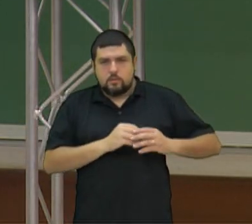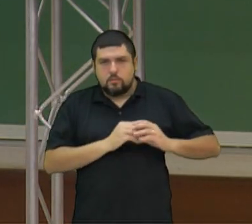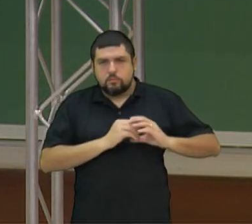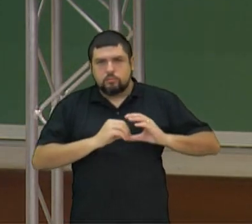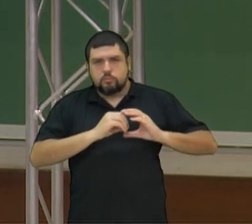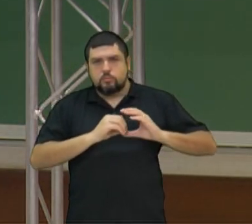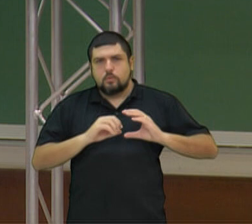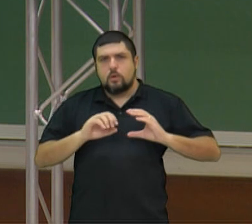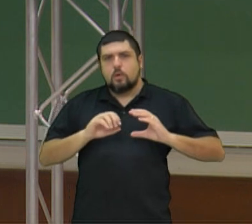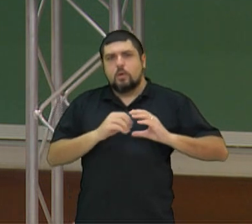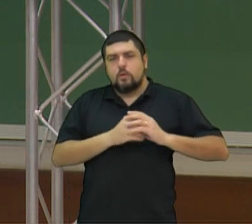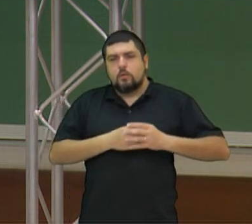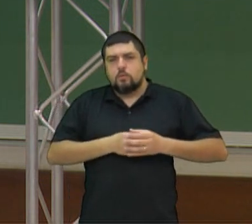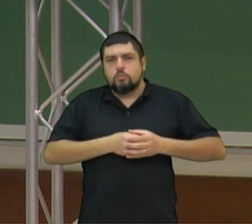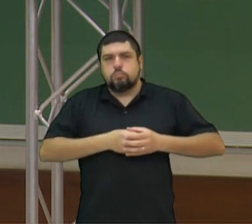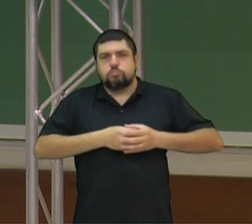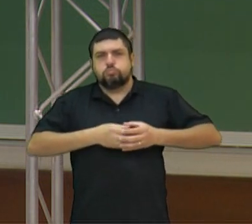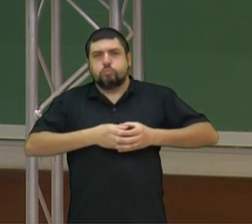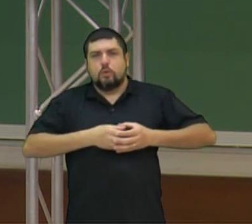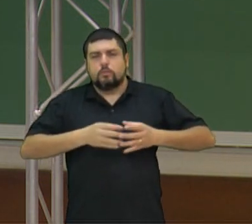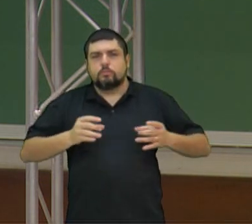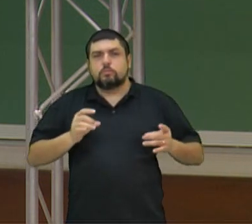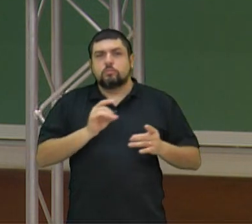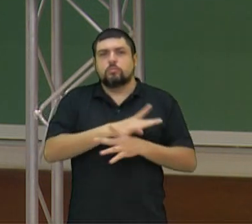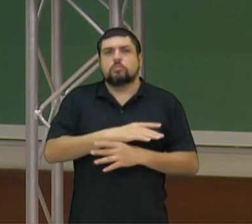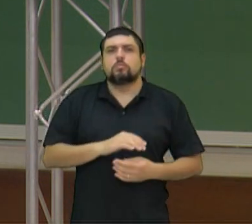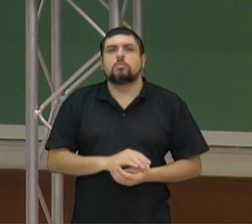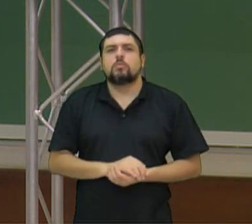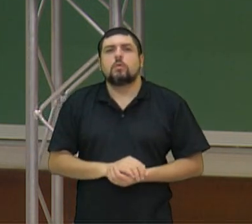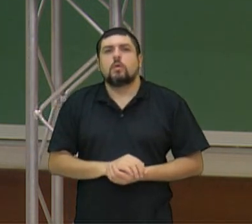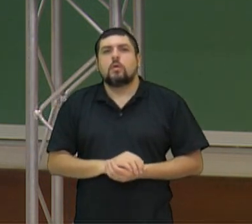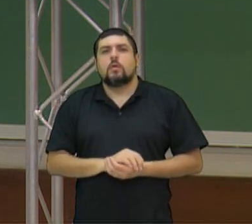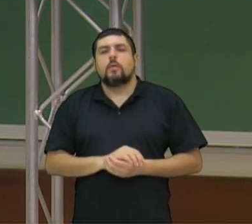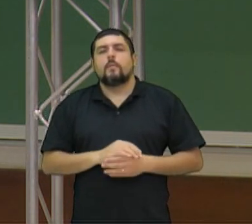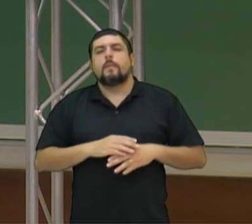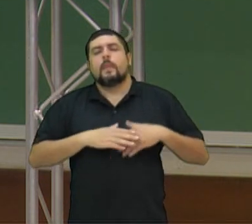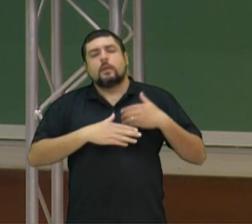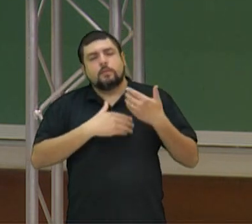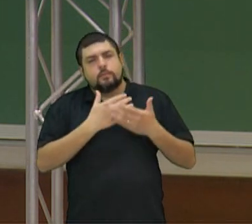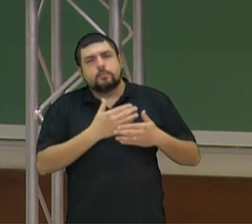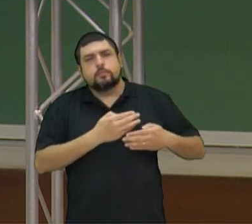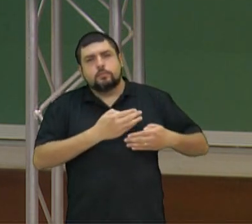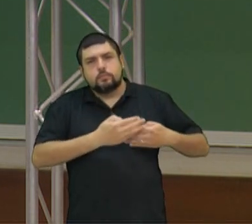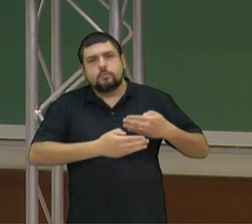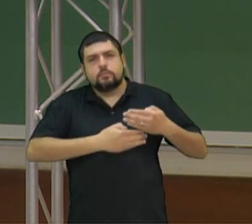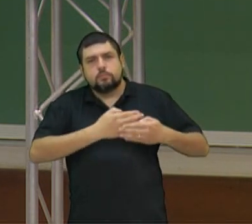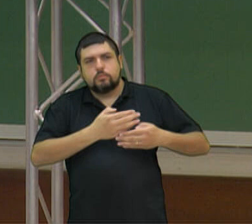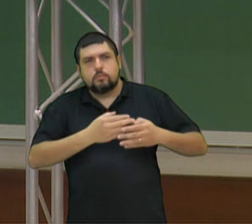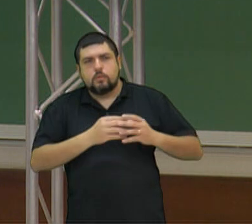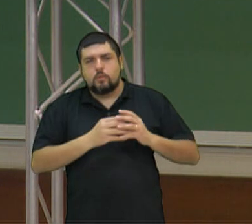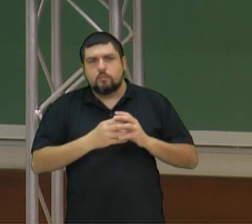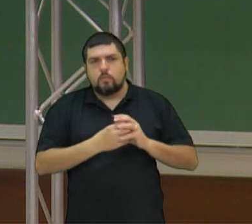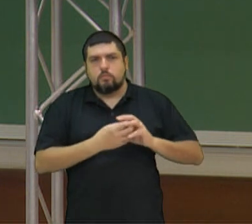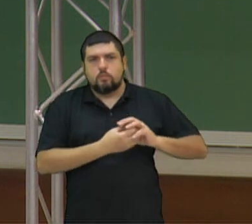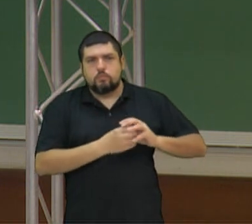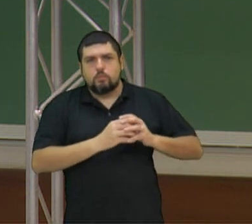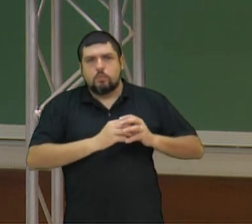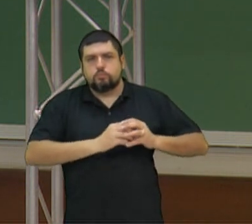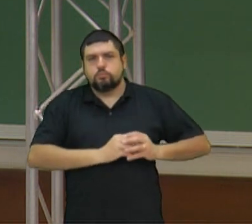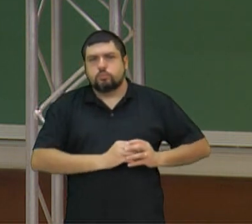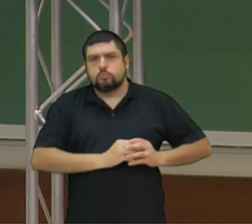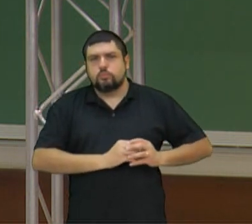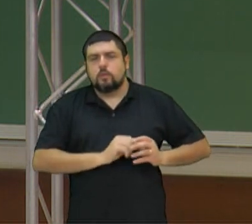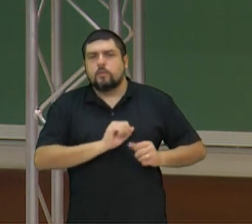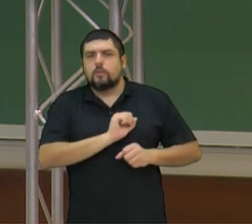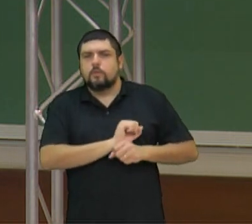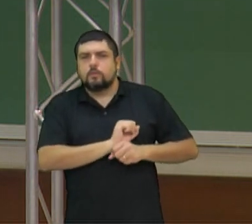vai amadurecer, né? Vai sofrer aquele processo inicial de meiose, no qual ele vai ficar estacionadinho